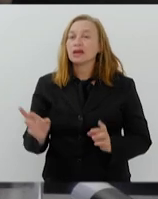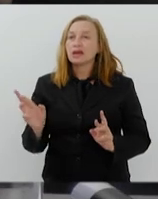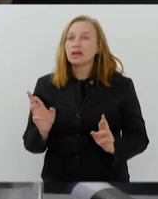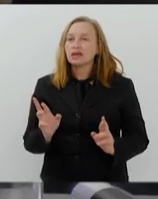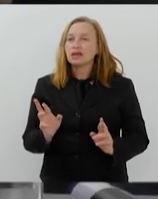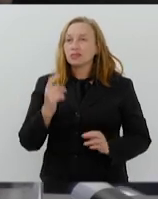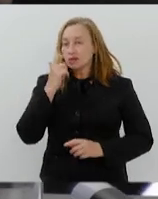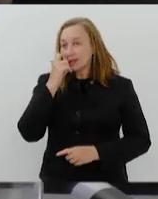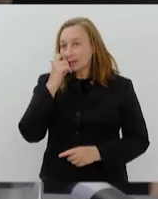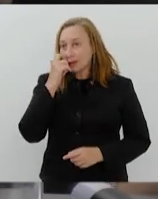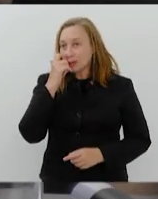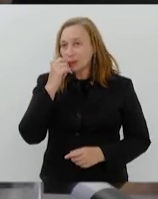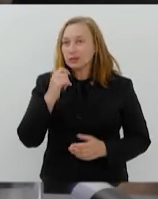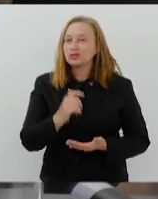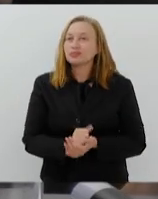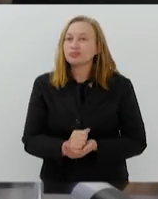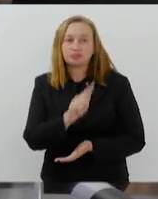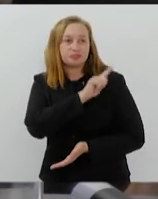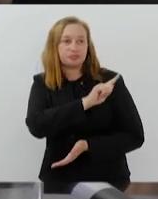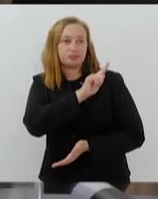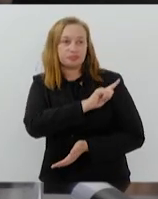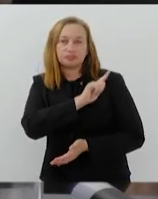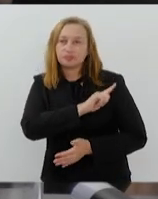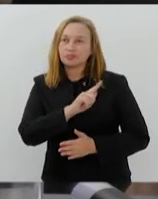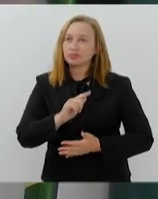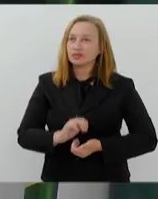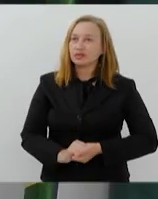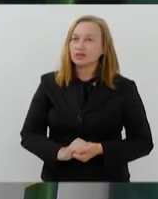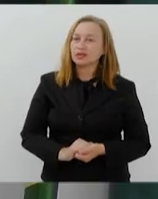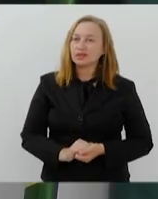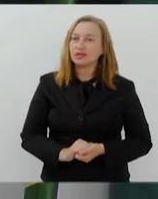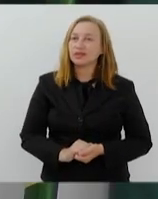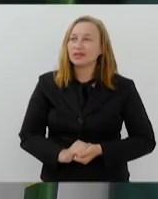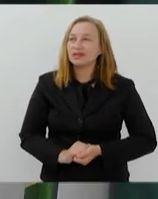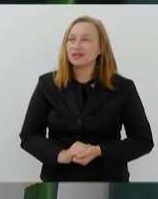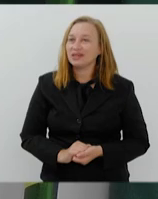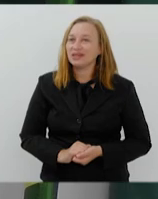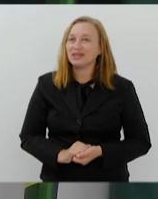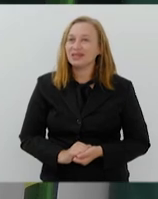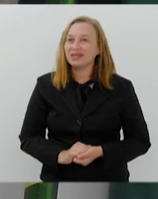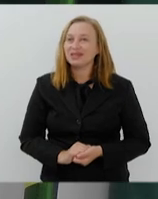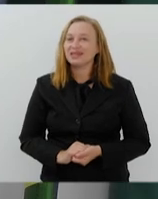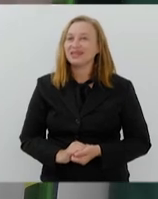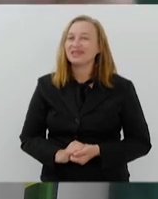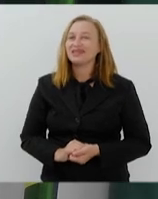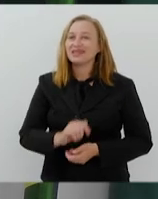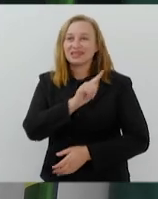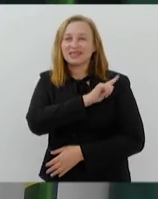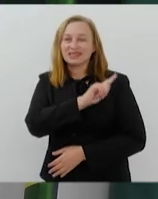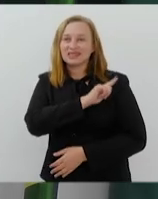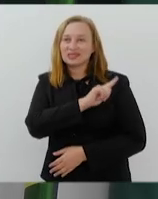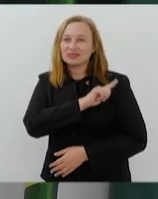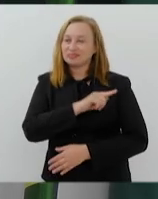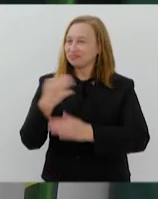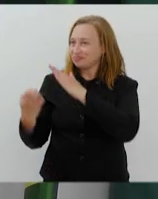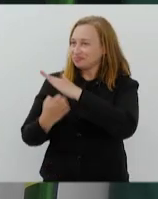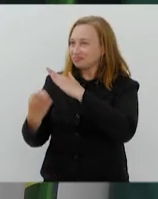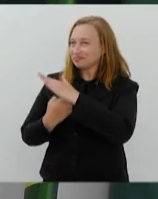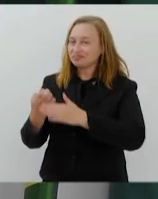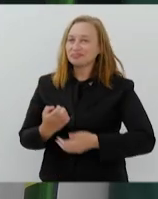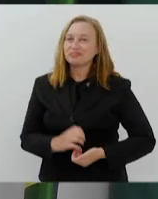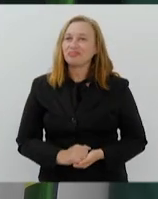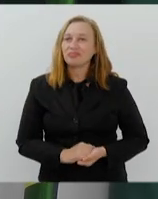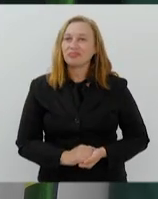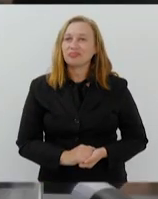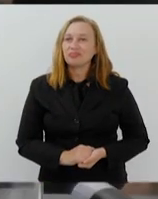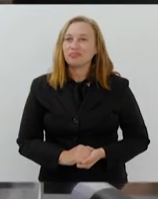empresa desculpa eu trabalho com a comunicação Ah já entendi a senhora só sofre só só ar as ordens que vem de cima para baixo né